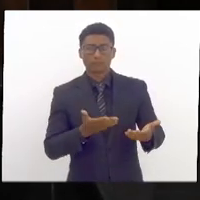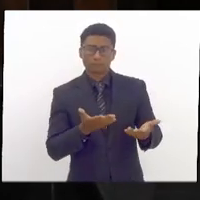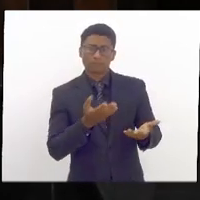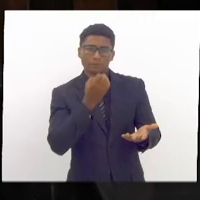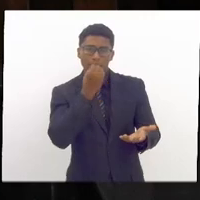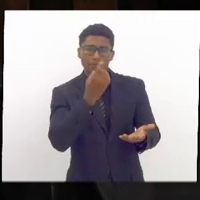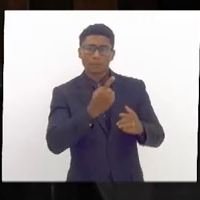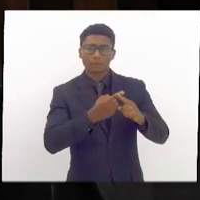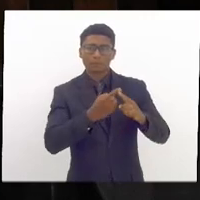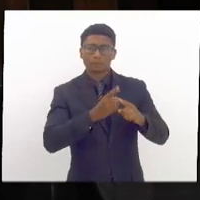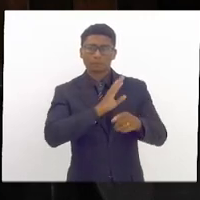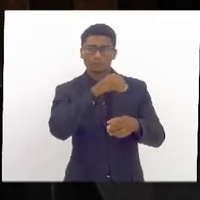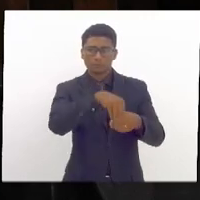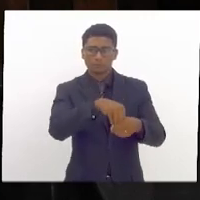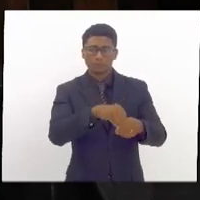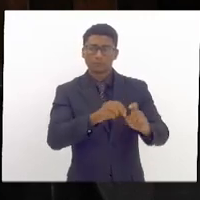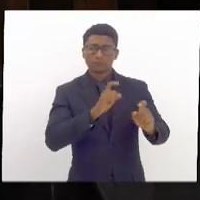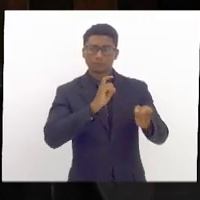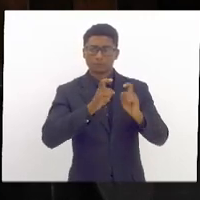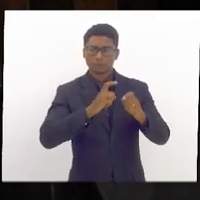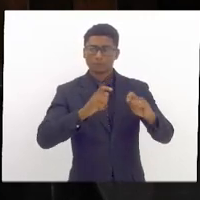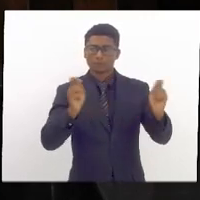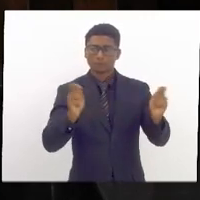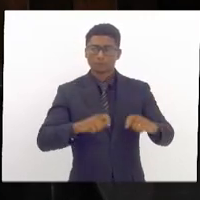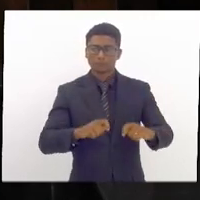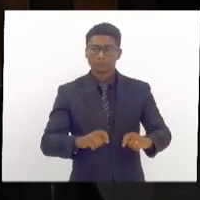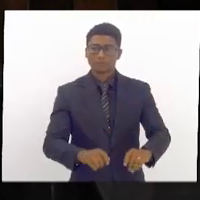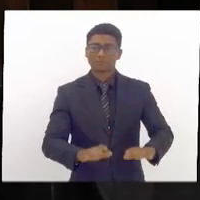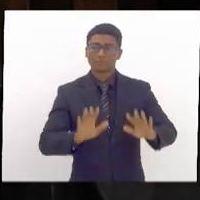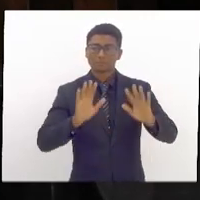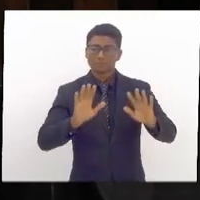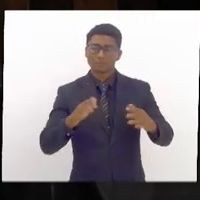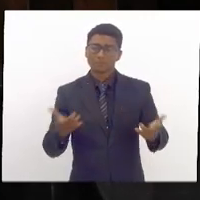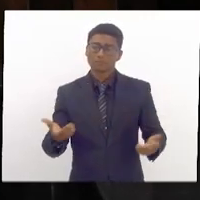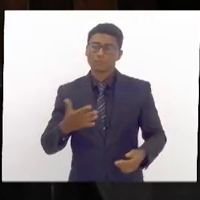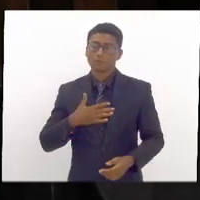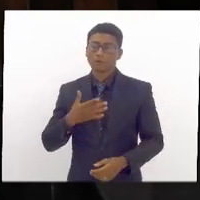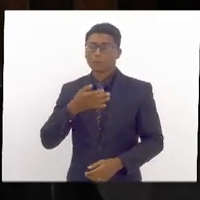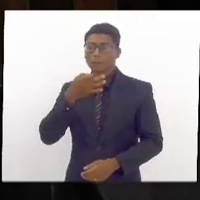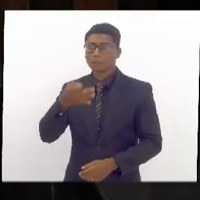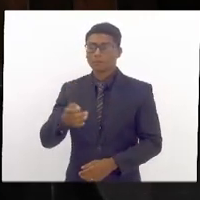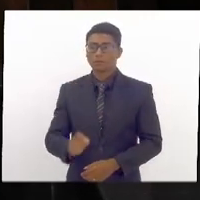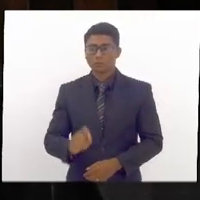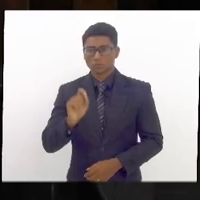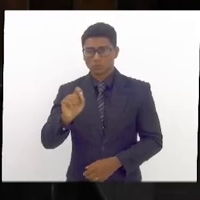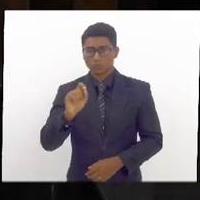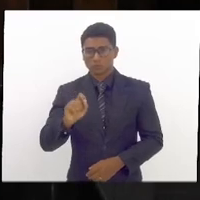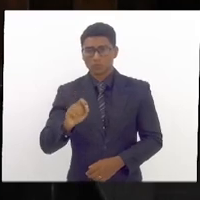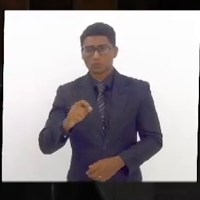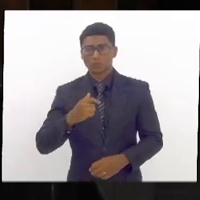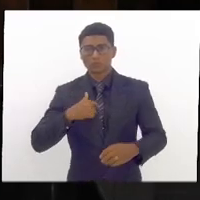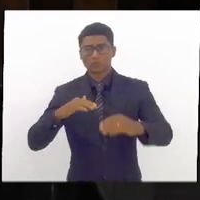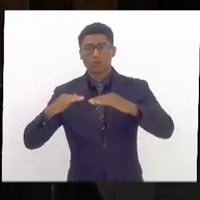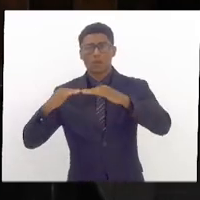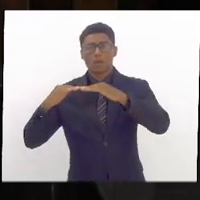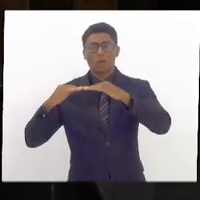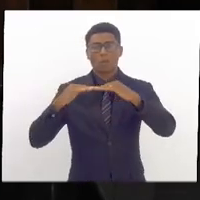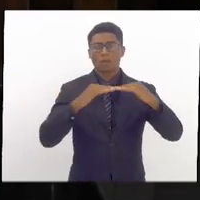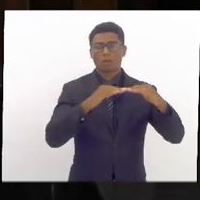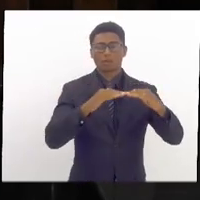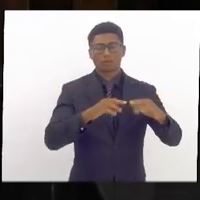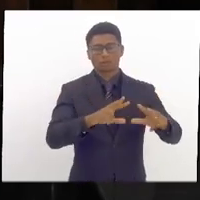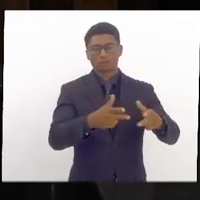para discutir a constitucionalidade, o meu parecer foi no sentido de acompanhar o que já tinha sido